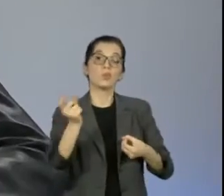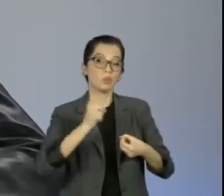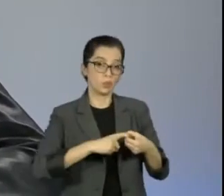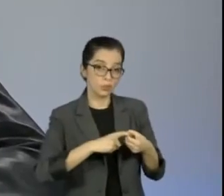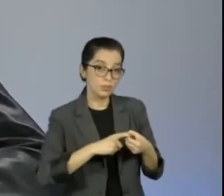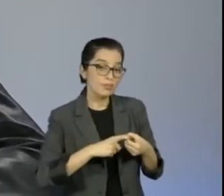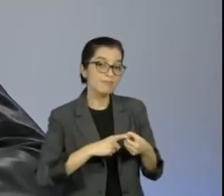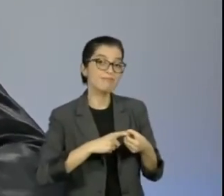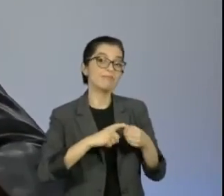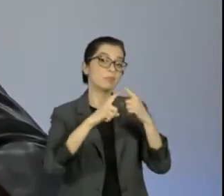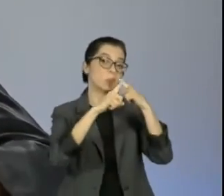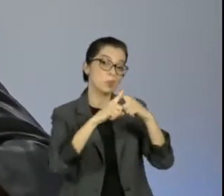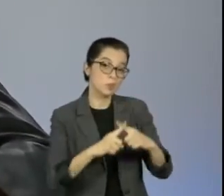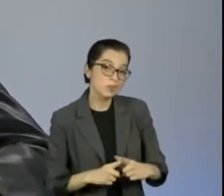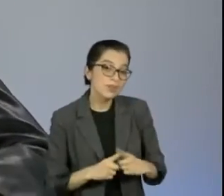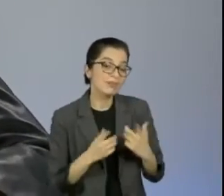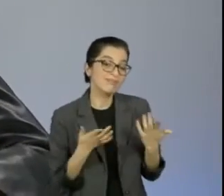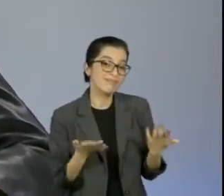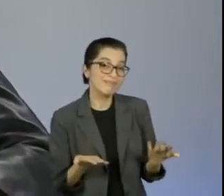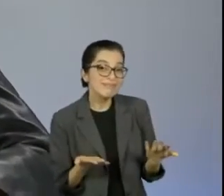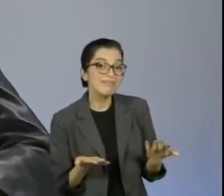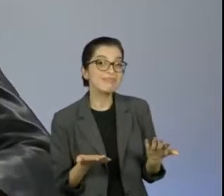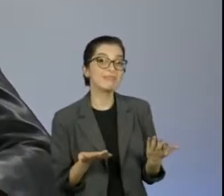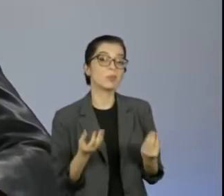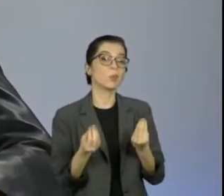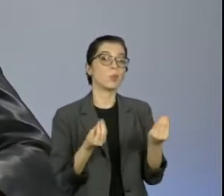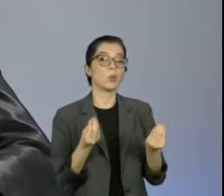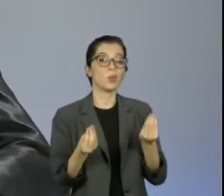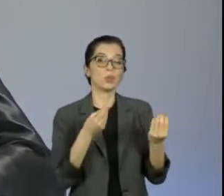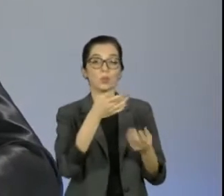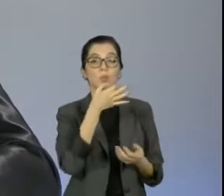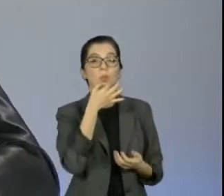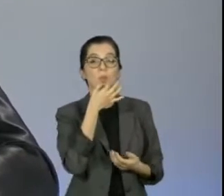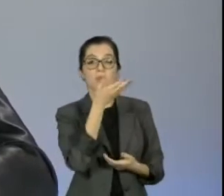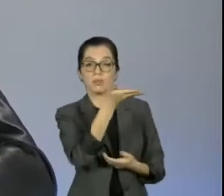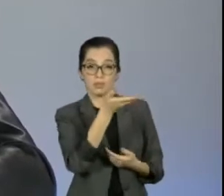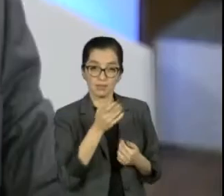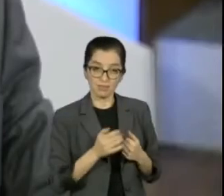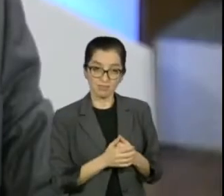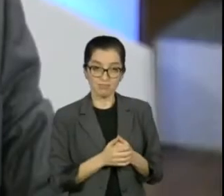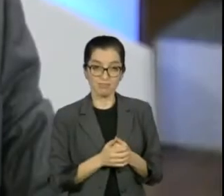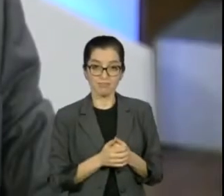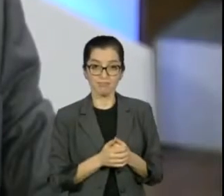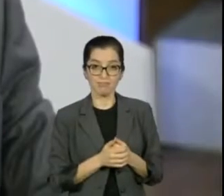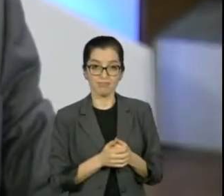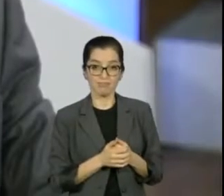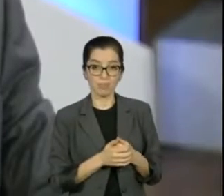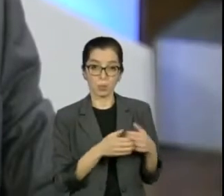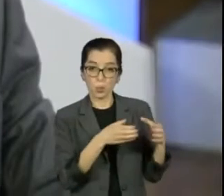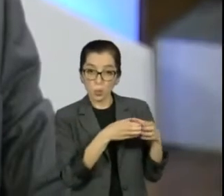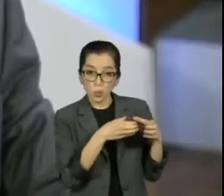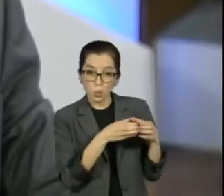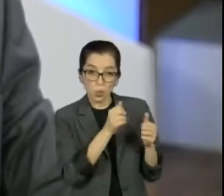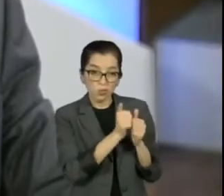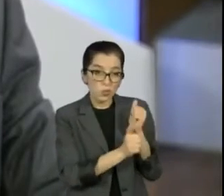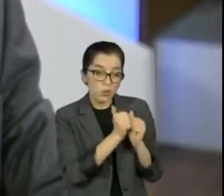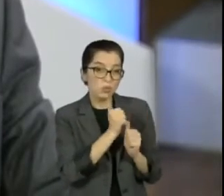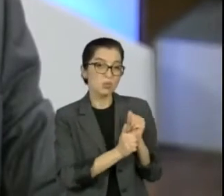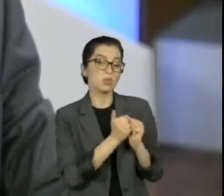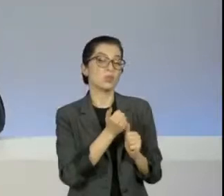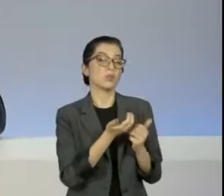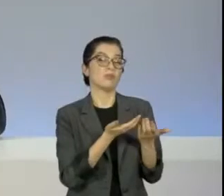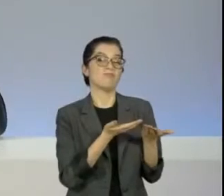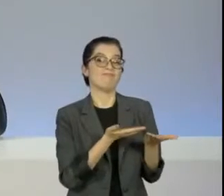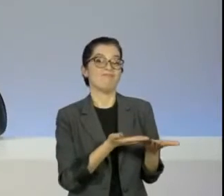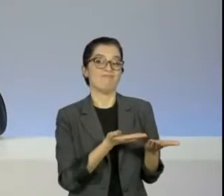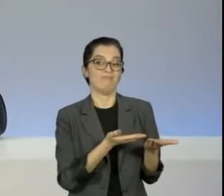voltar ao campeonato, sim. Então, como que o senhor enxerga essa interferência de um time de futebol mudando